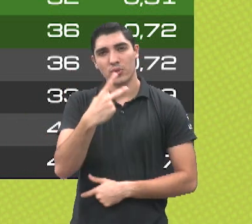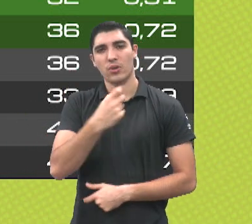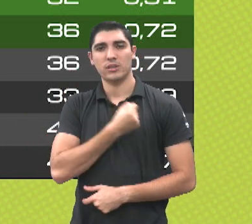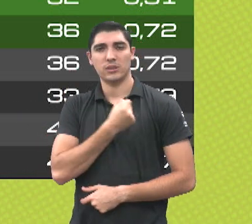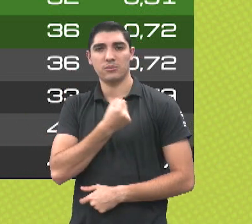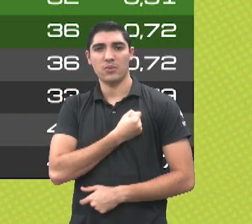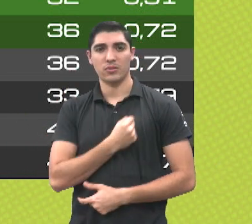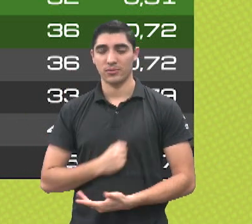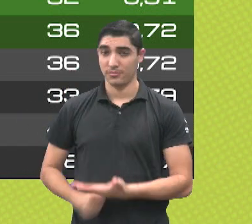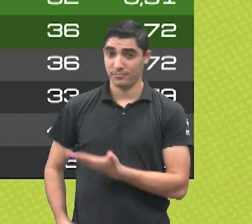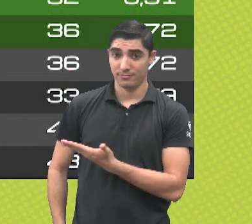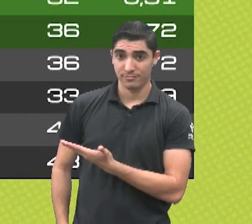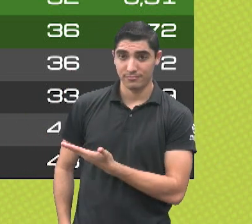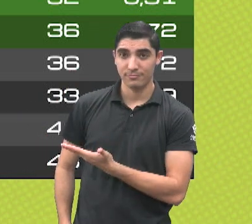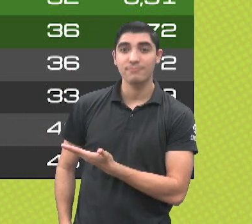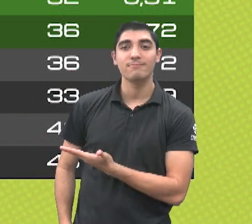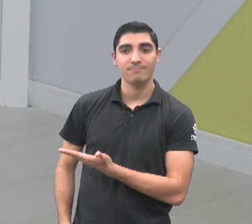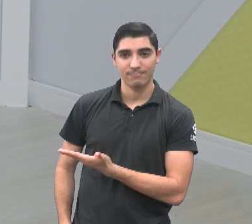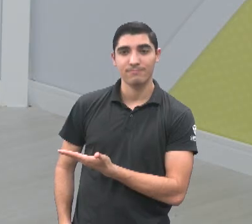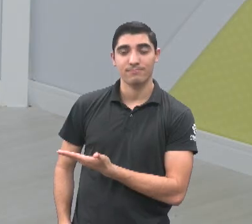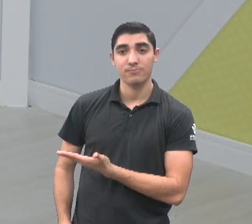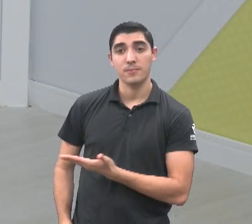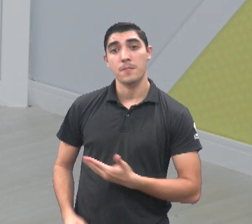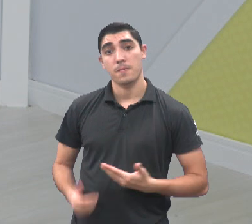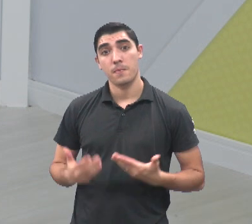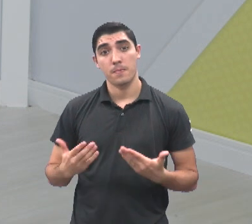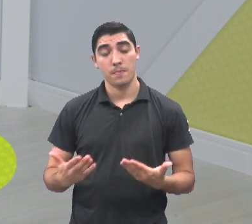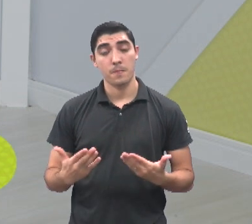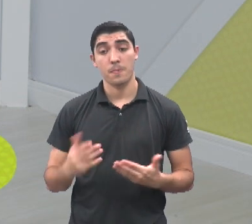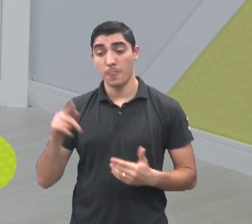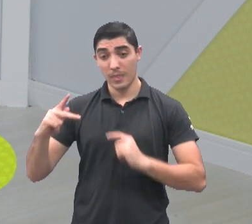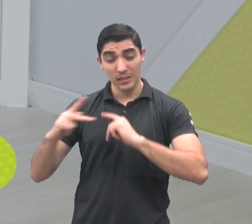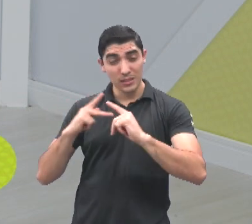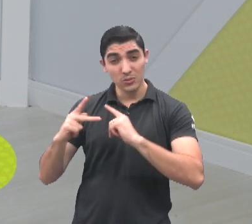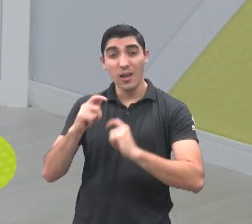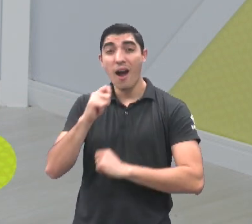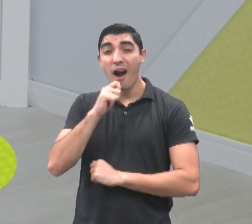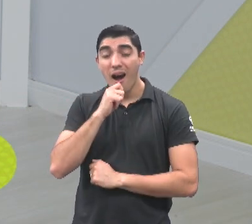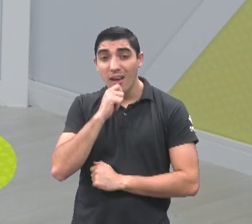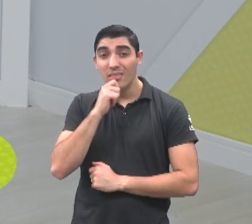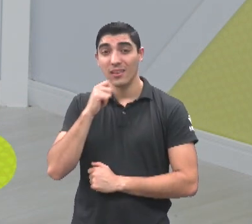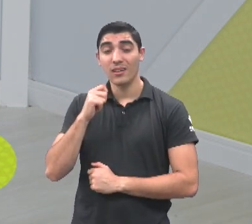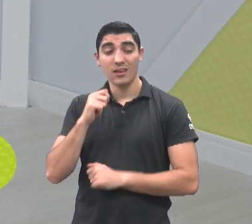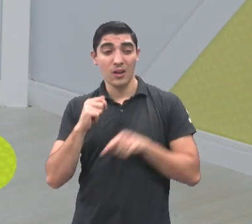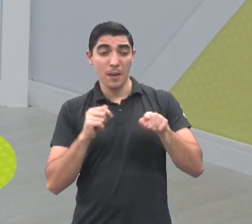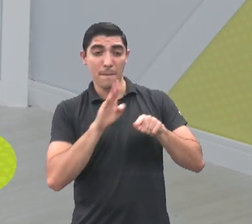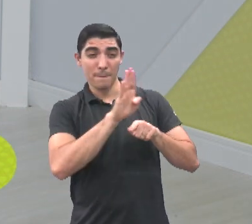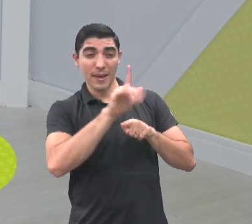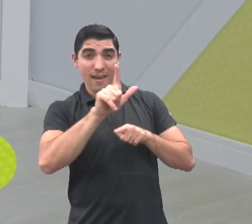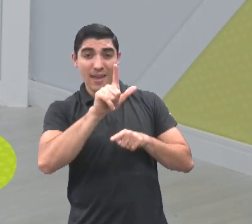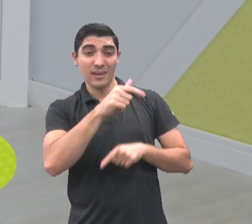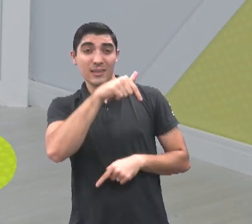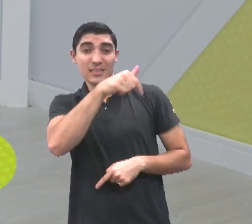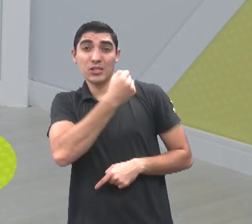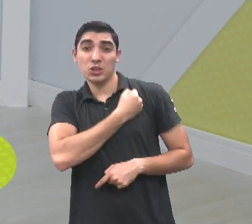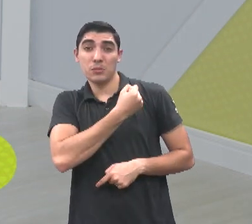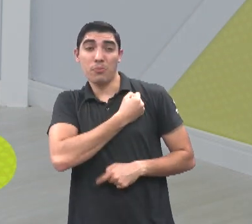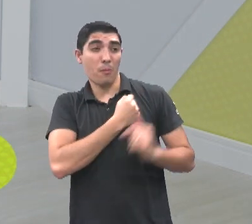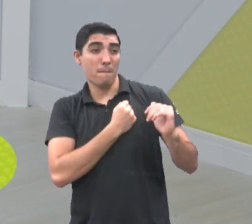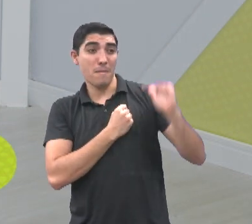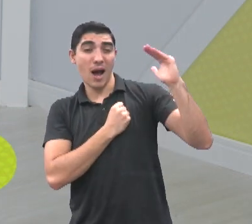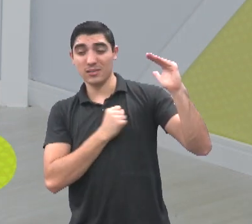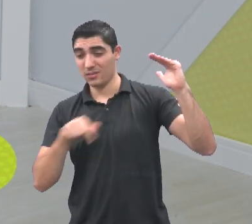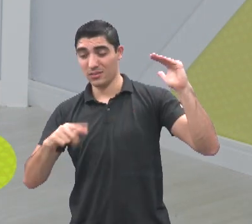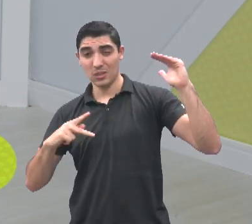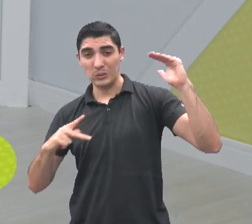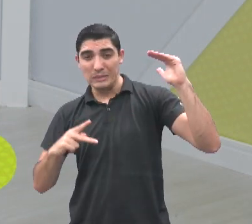muito difícil reverter essa situação. São José, ó, 7 pontos de diferença para o Blumenau. Situação cada vez mais vai ficando